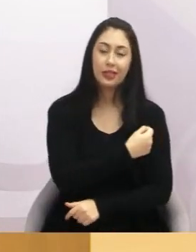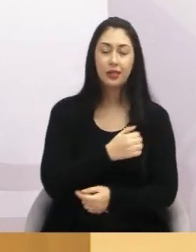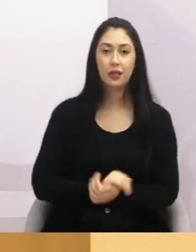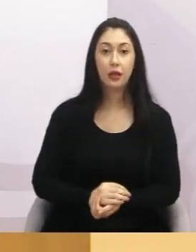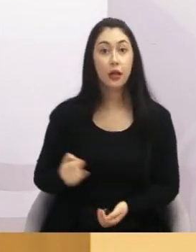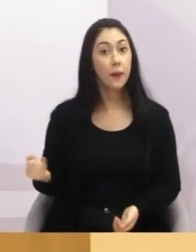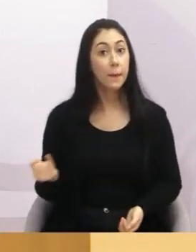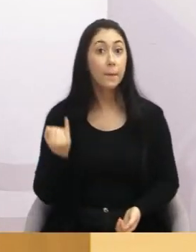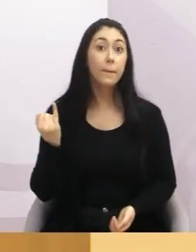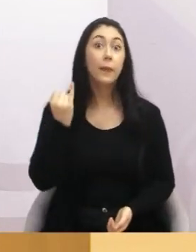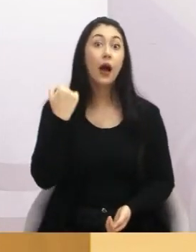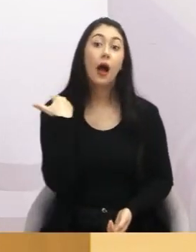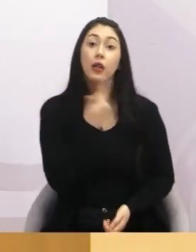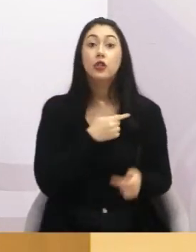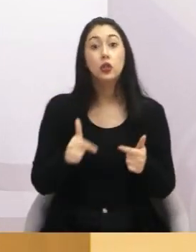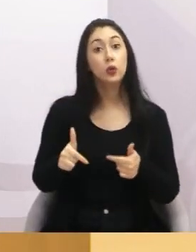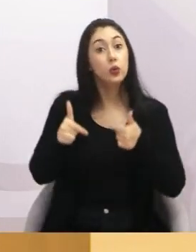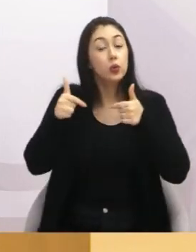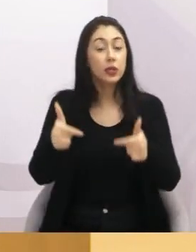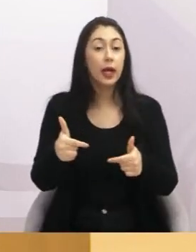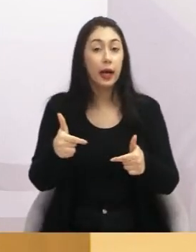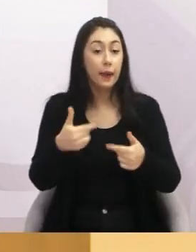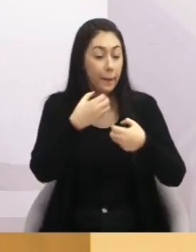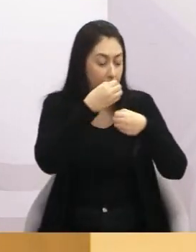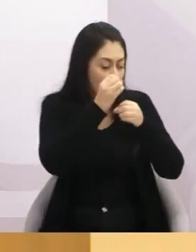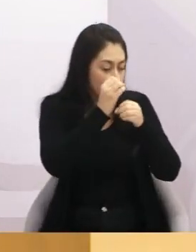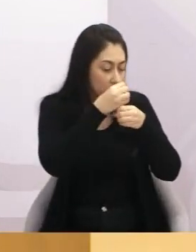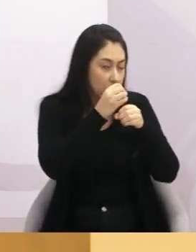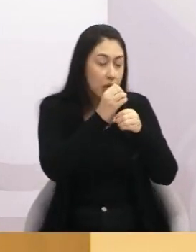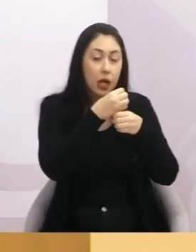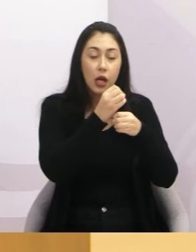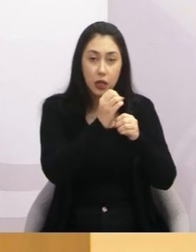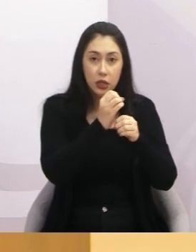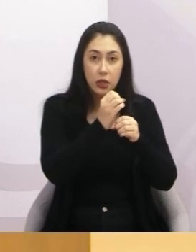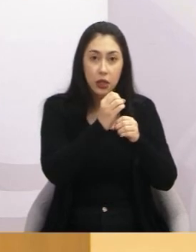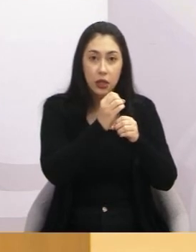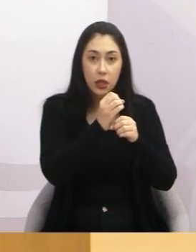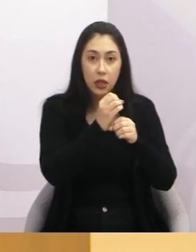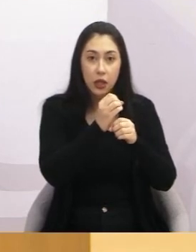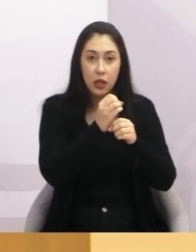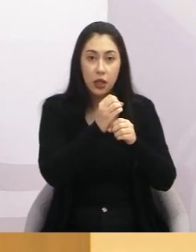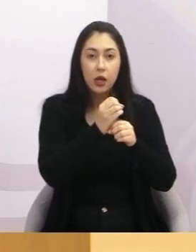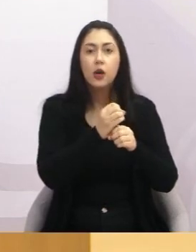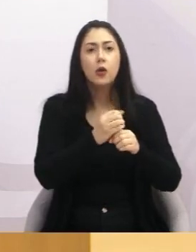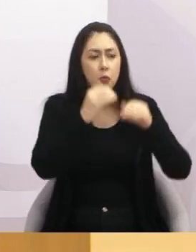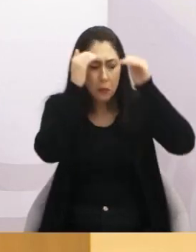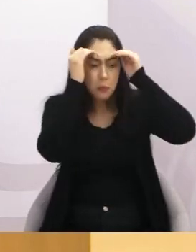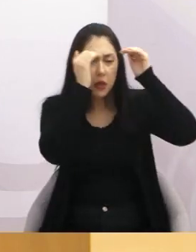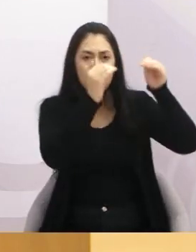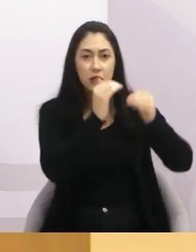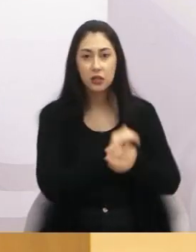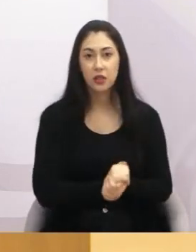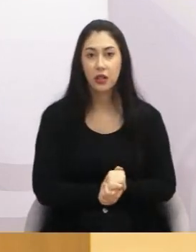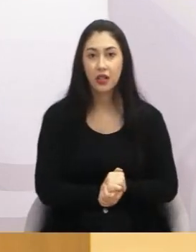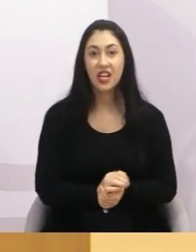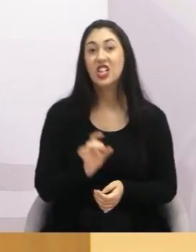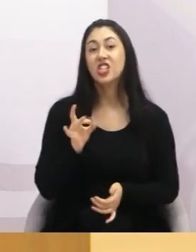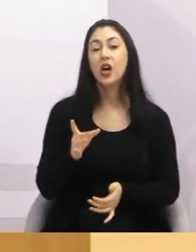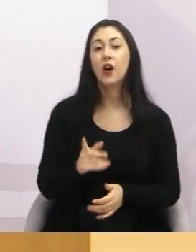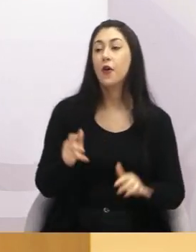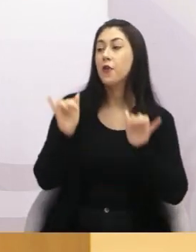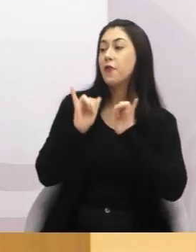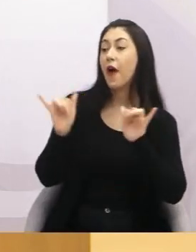quanto é importante a gente lutar para que a ciência seja seguido e não discursos